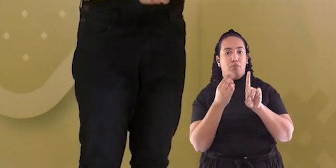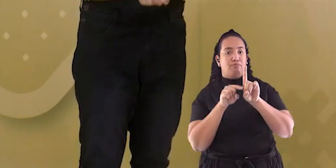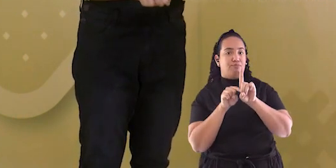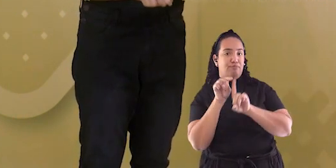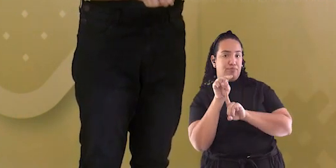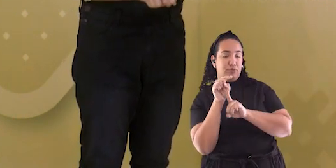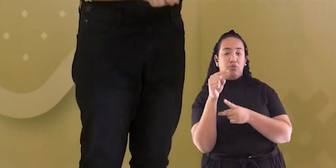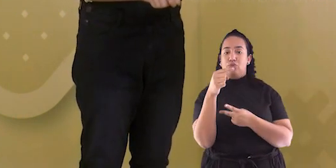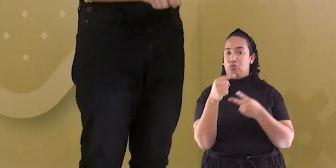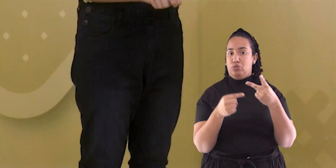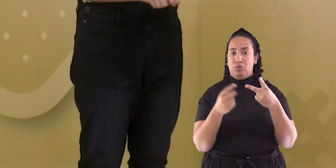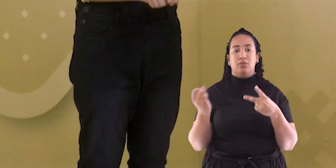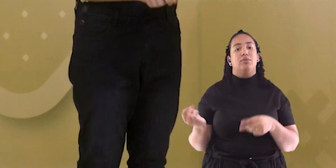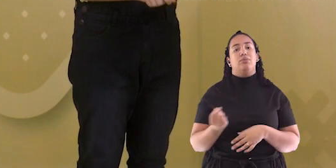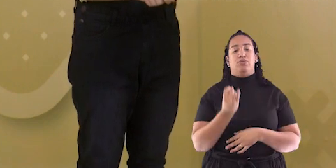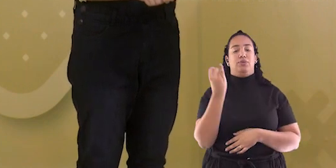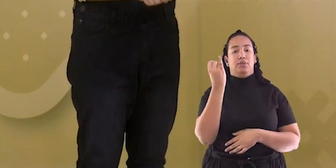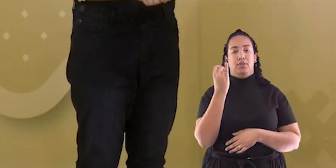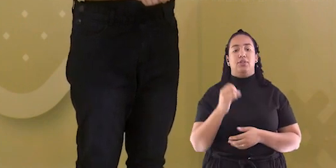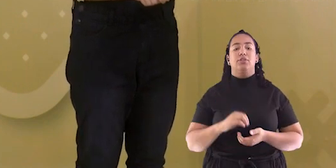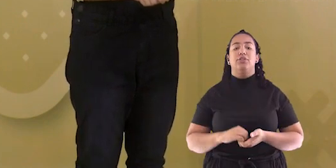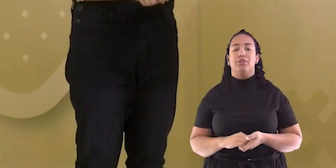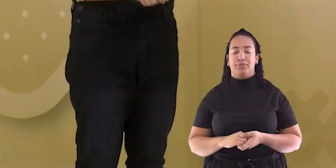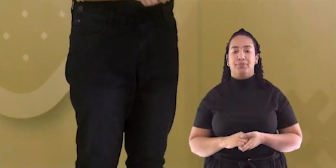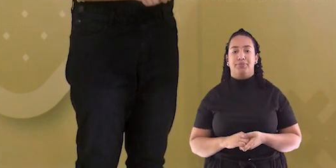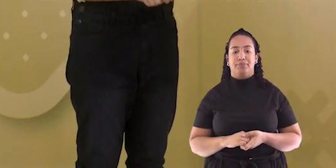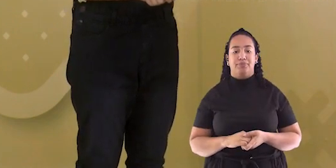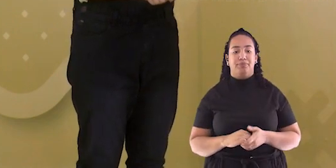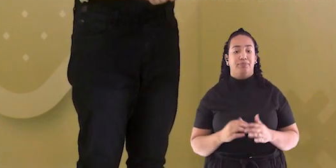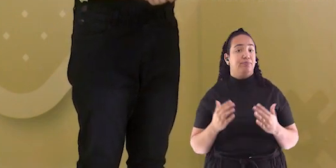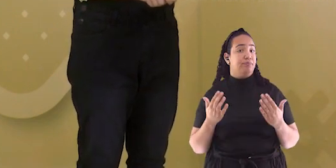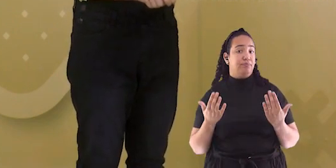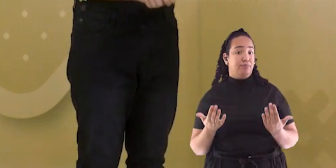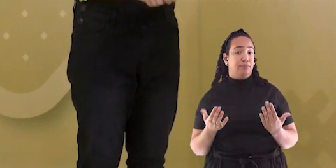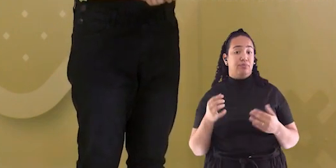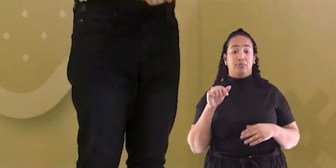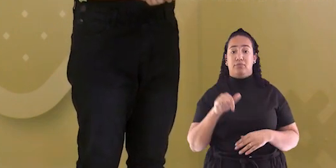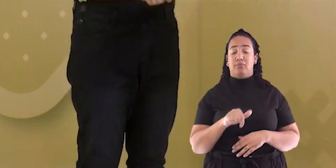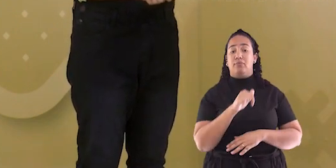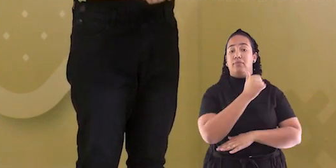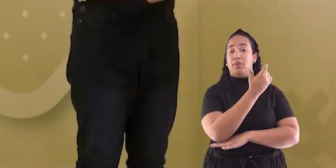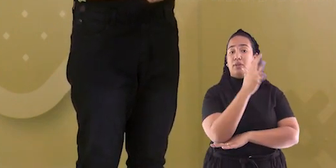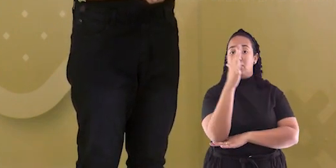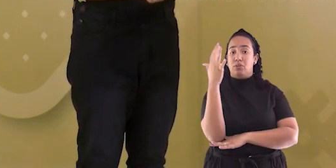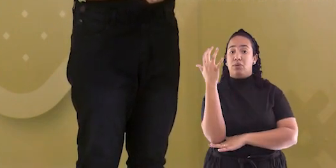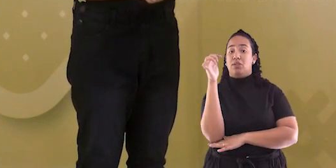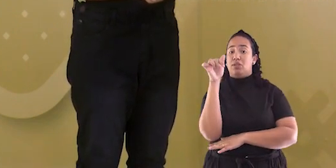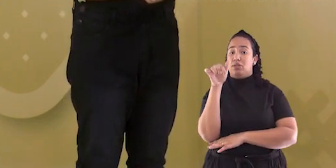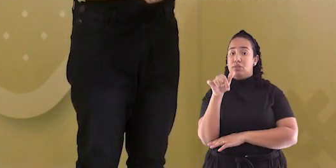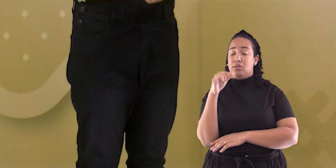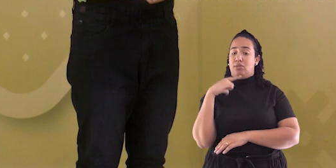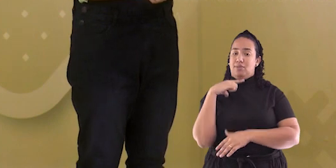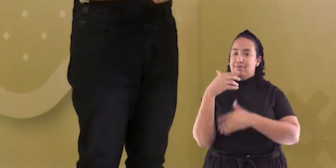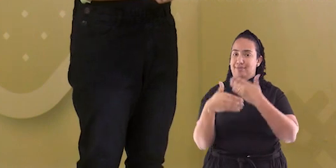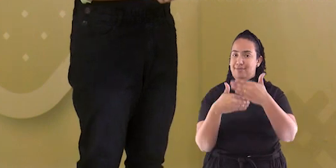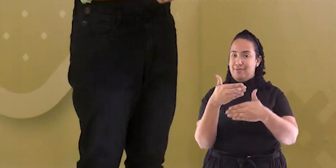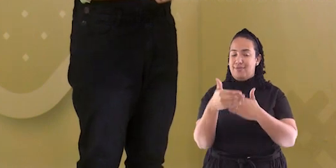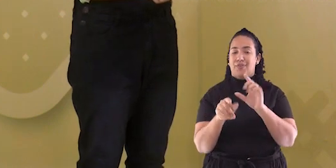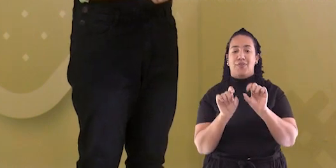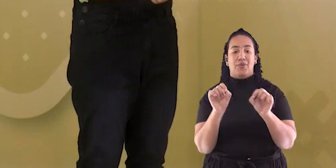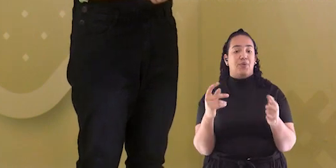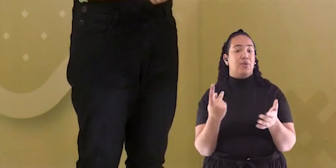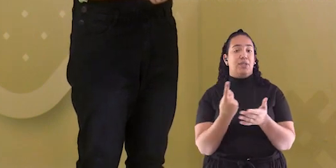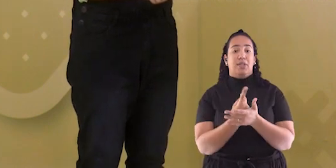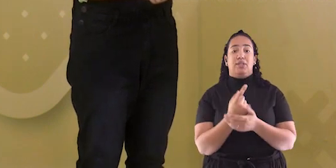no processo. E no contexto natural, no qual a natureza vai se encarregar de todo o processo, começamos com a elevação de temperatura